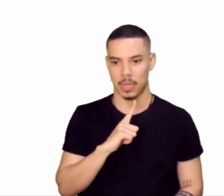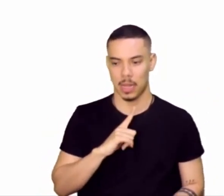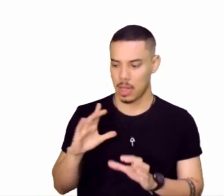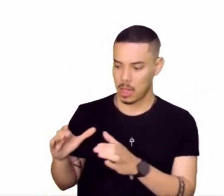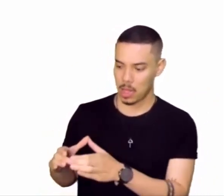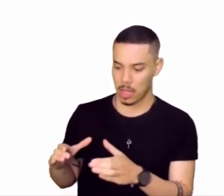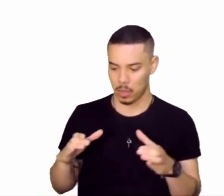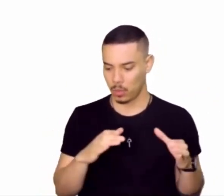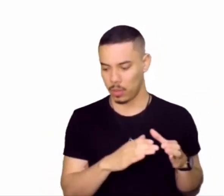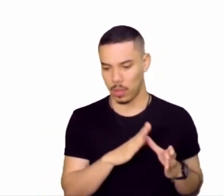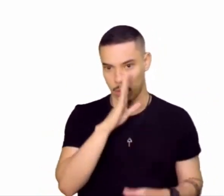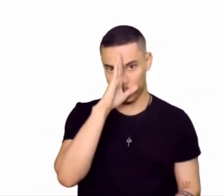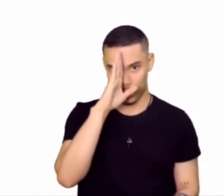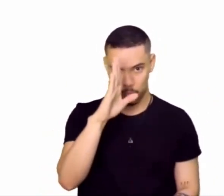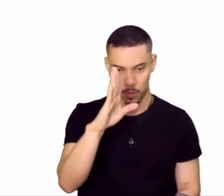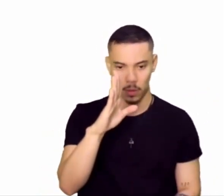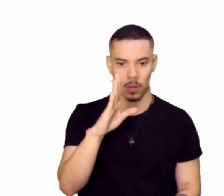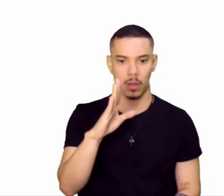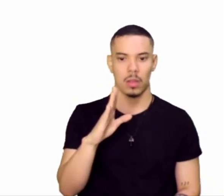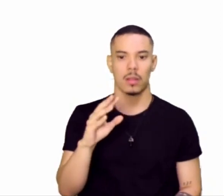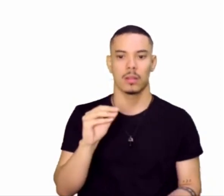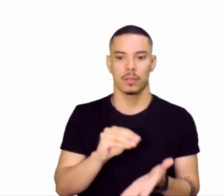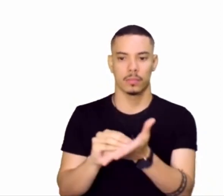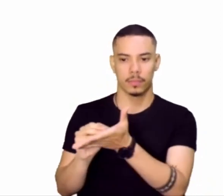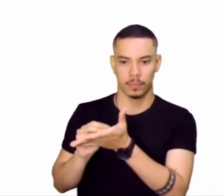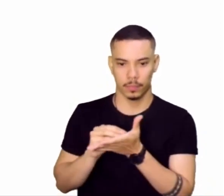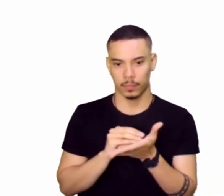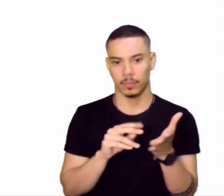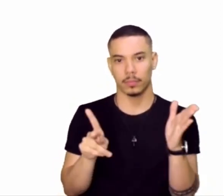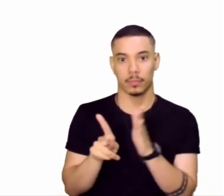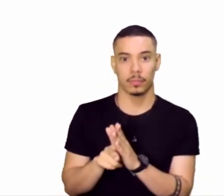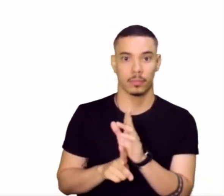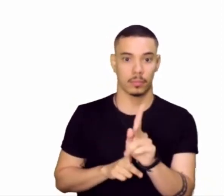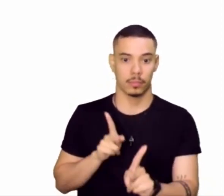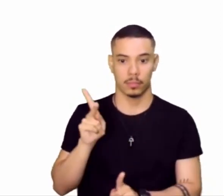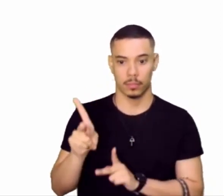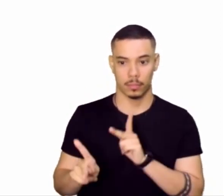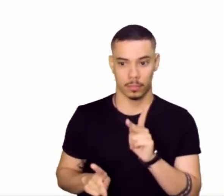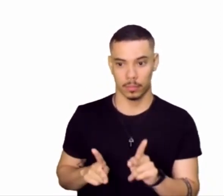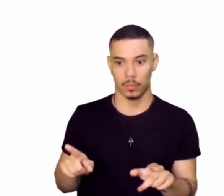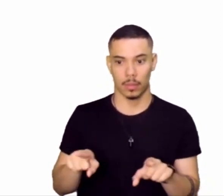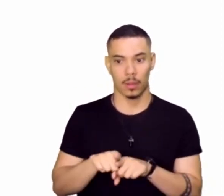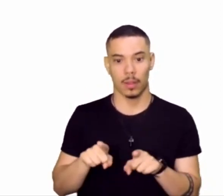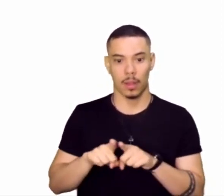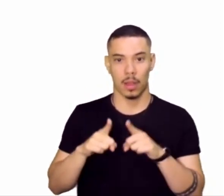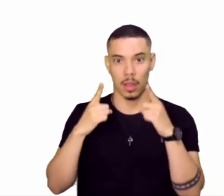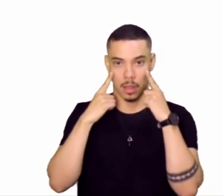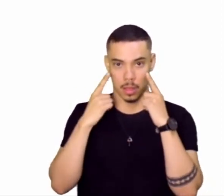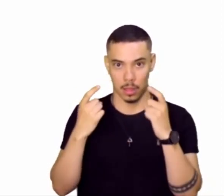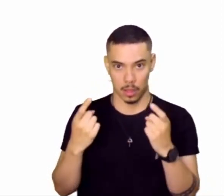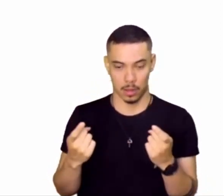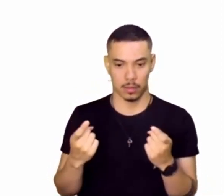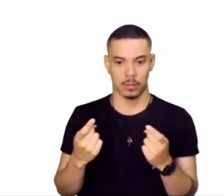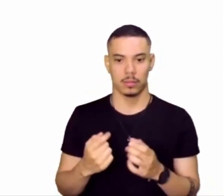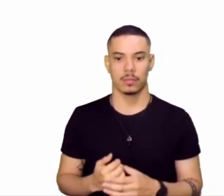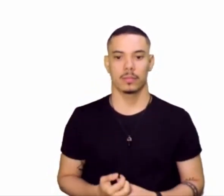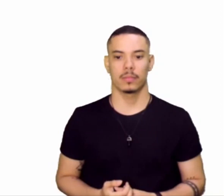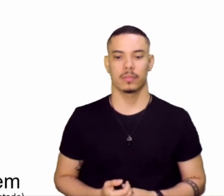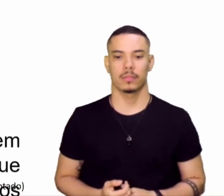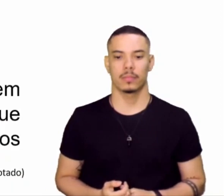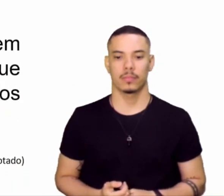aos extremos, entre as carências das camadas populares e os interesses das classes abastadas, né?